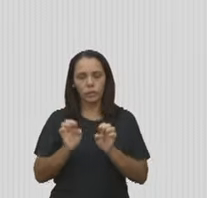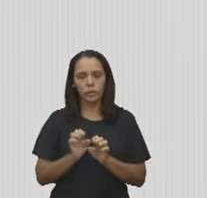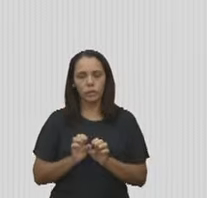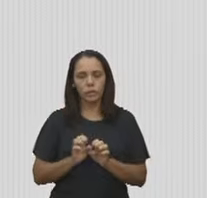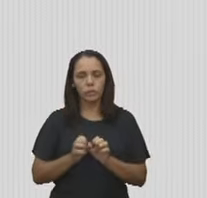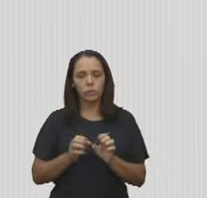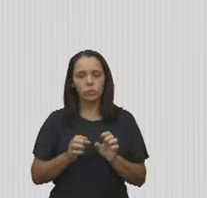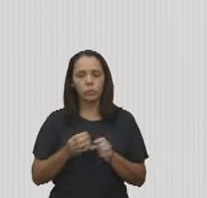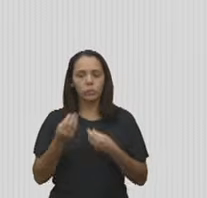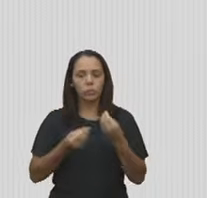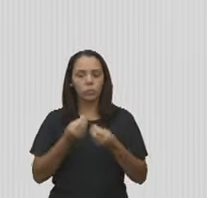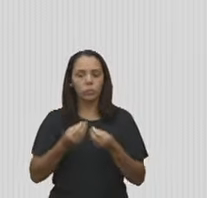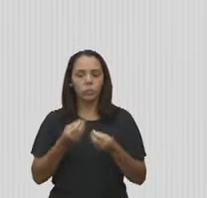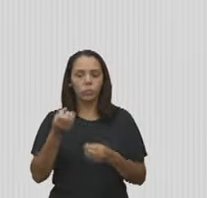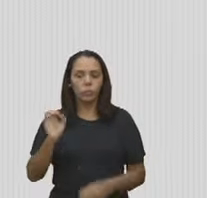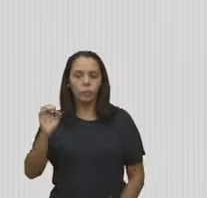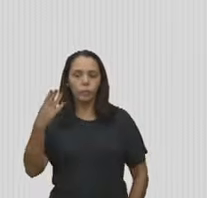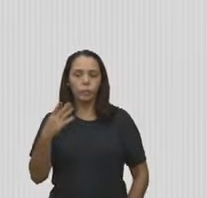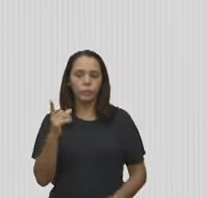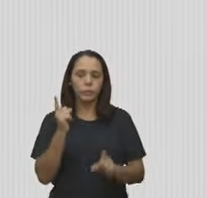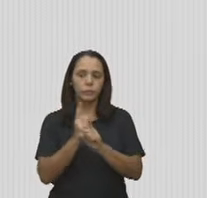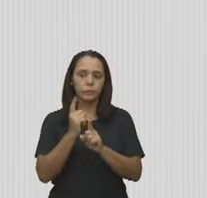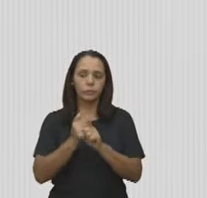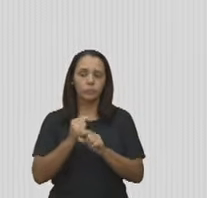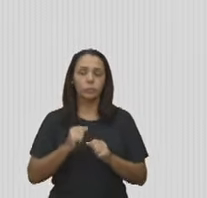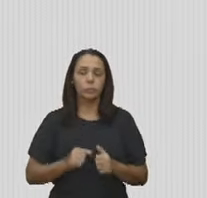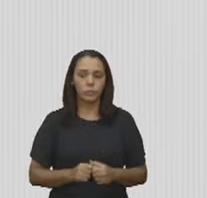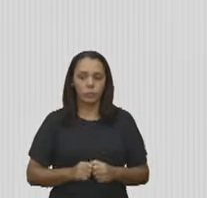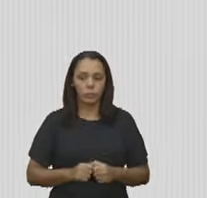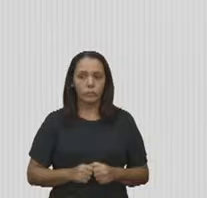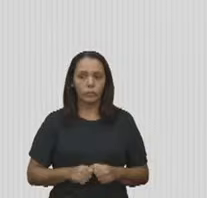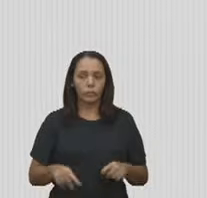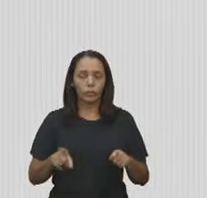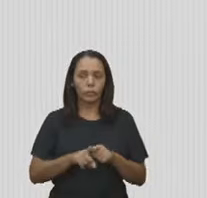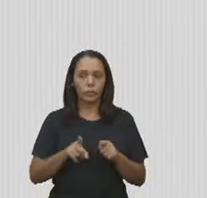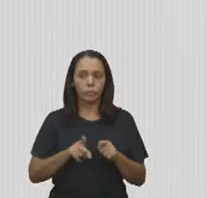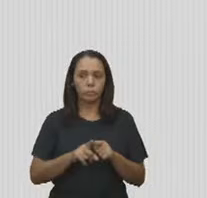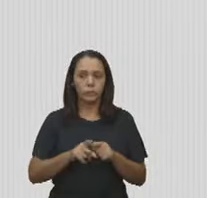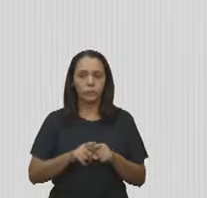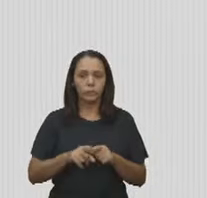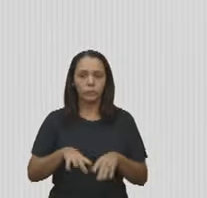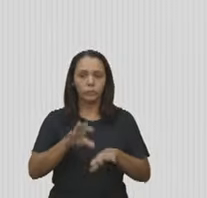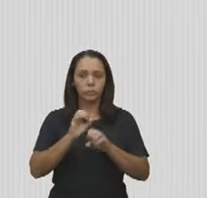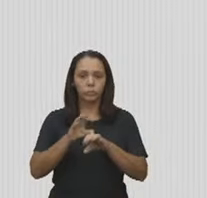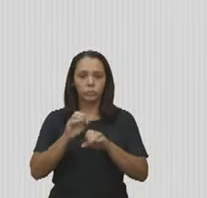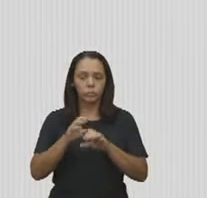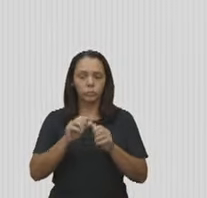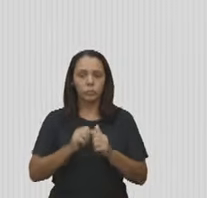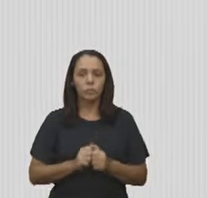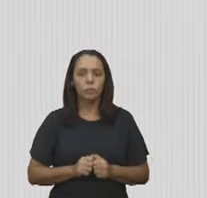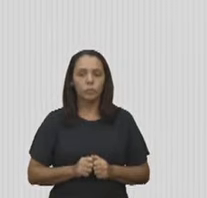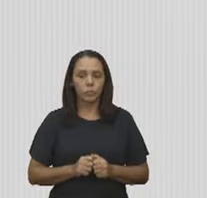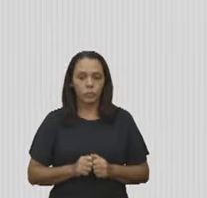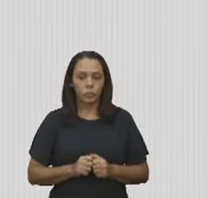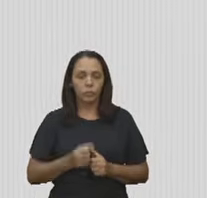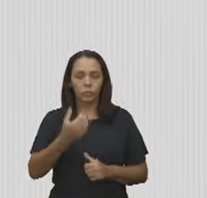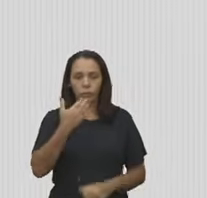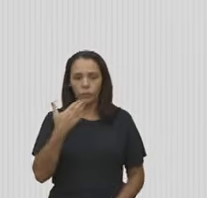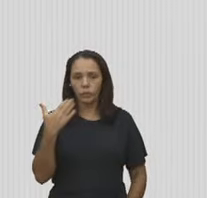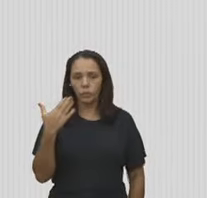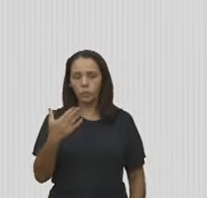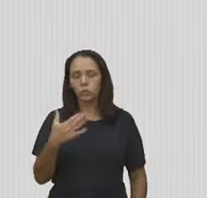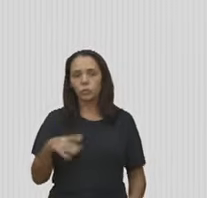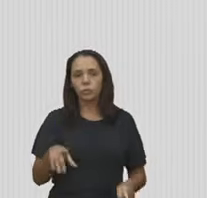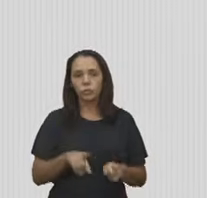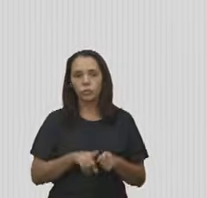condições de atendimento ali na unidade de saúde. A gente pediu providência na educação também no Jardim Santa Maria, no Campo Grande. Tratamos sobre zeladoria no